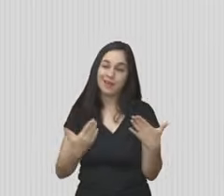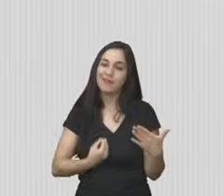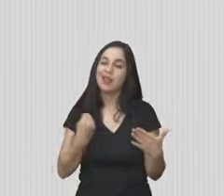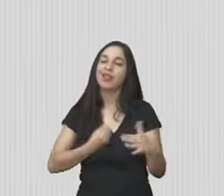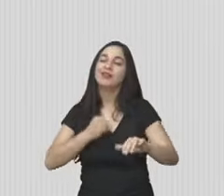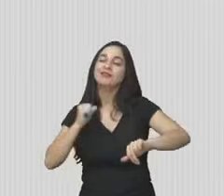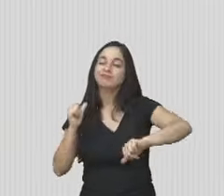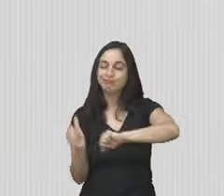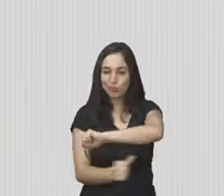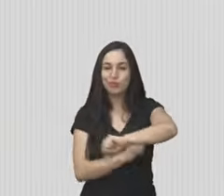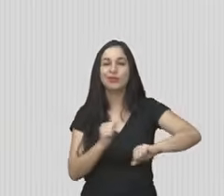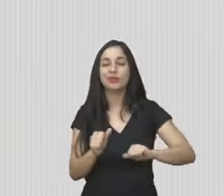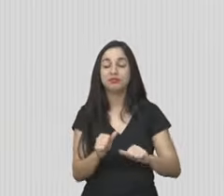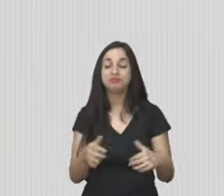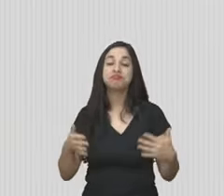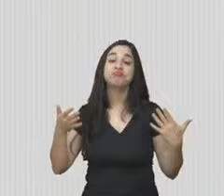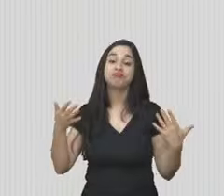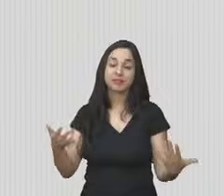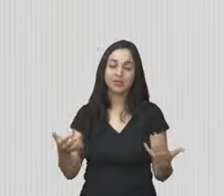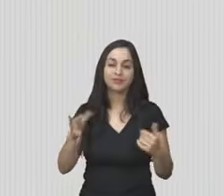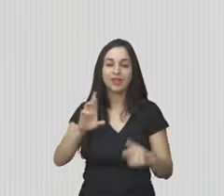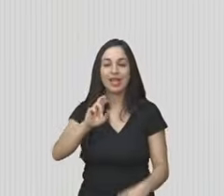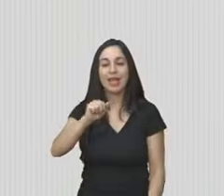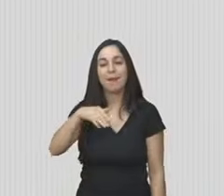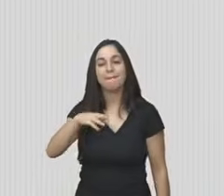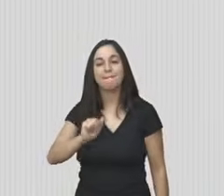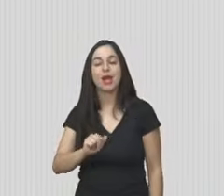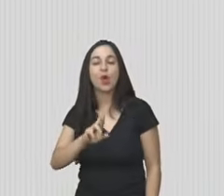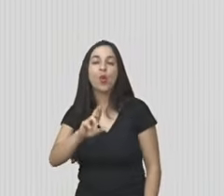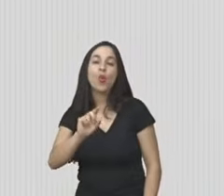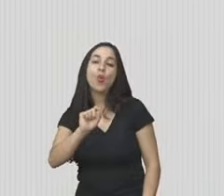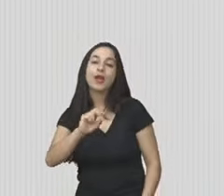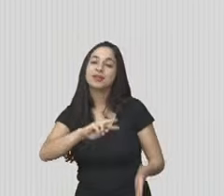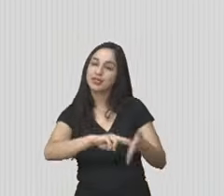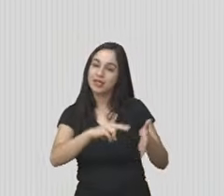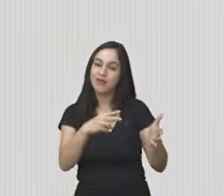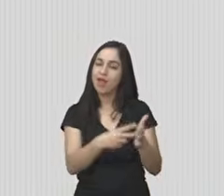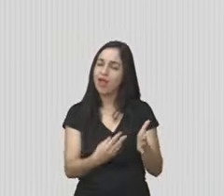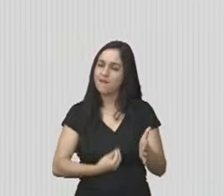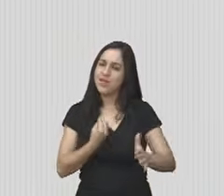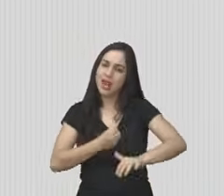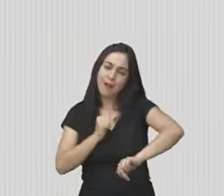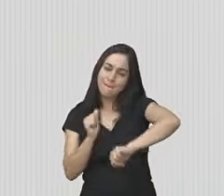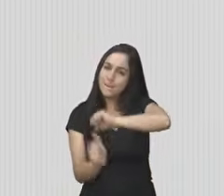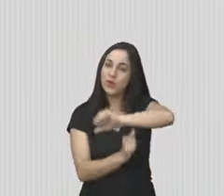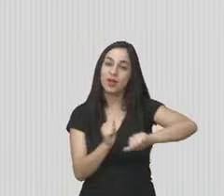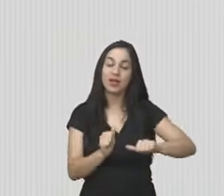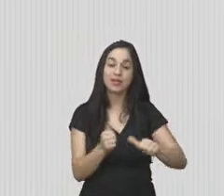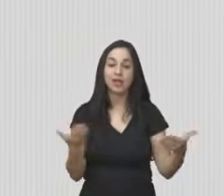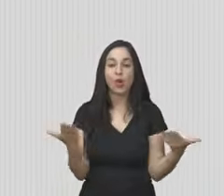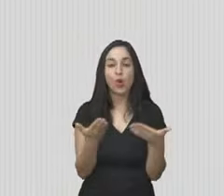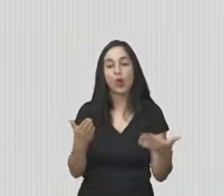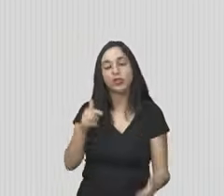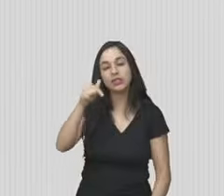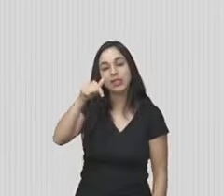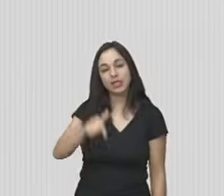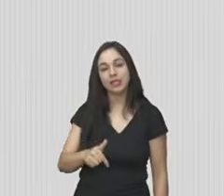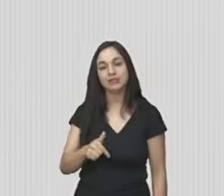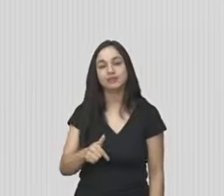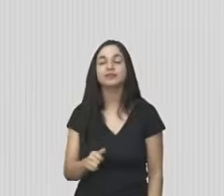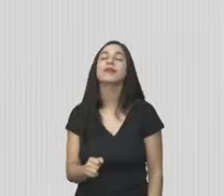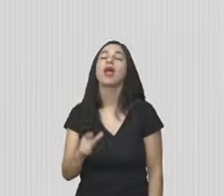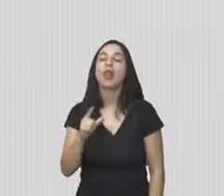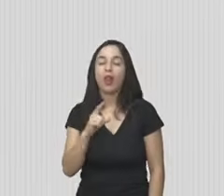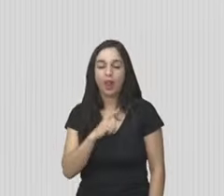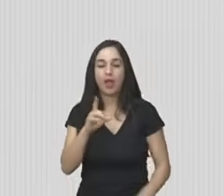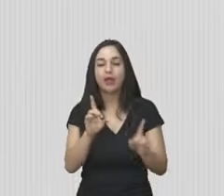coisa. Então, remar para mim significa uma oportunidade de mudança, né? Mudança de vida. Hoje aqui dentro, né? Hoje volta a